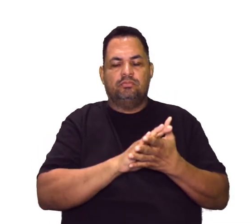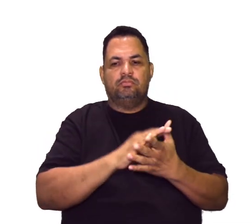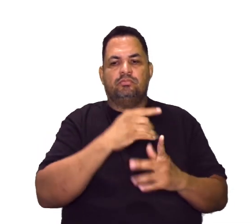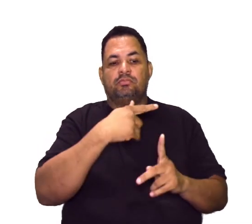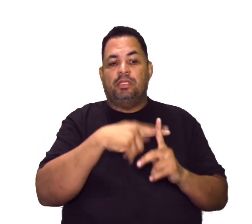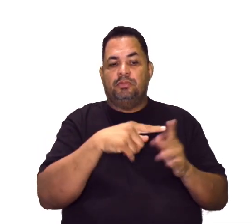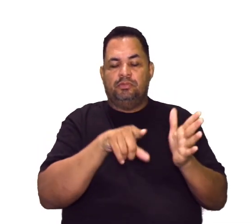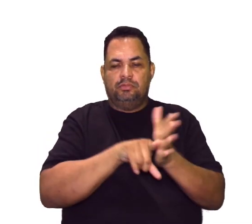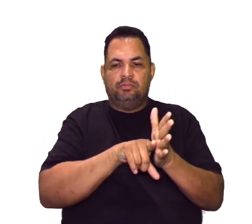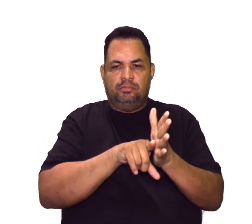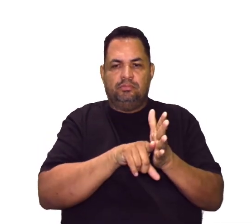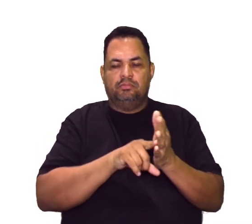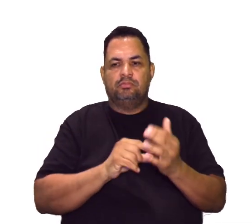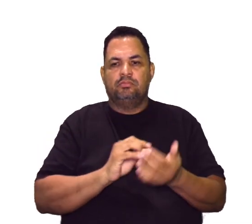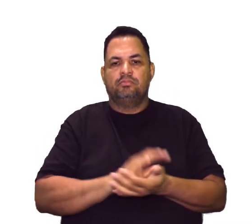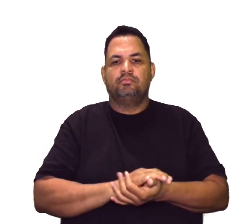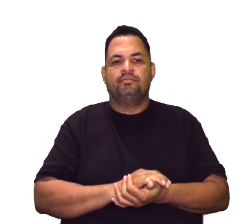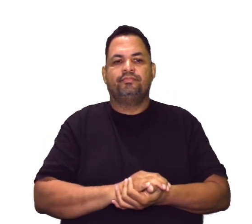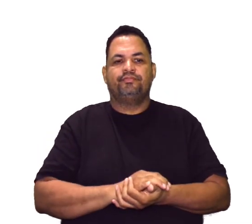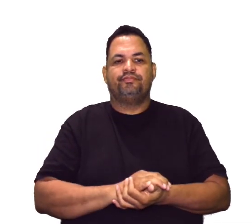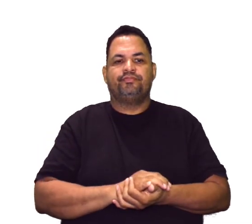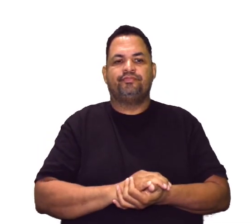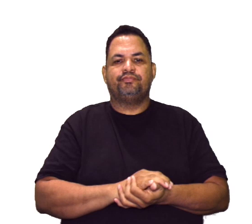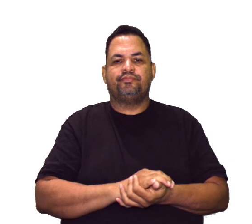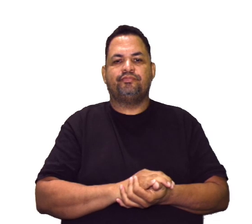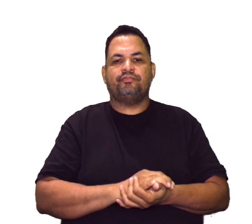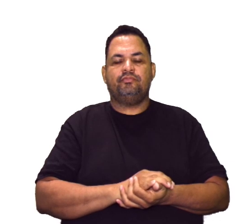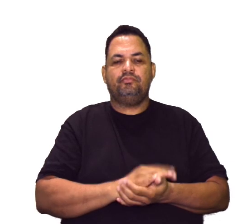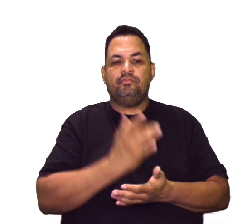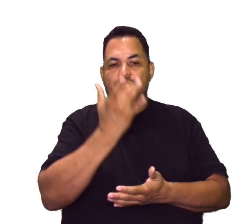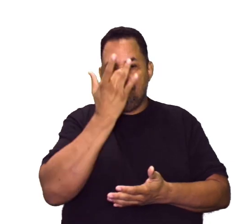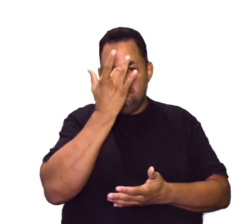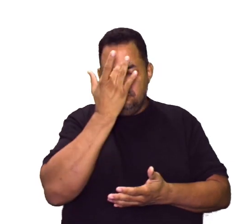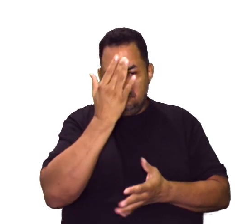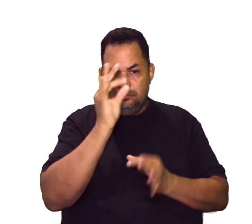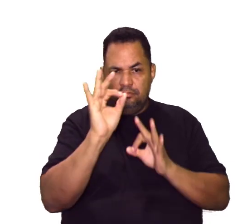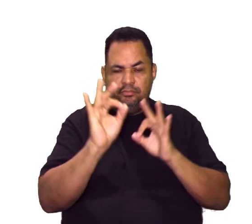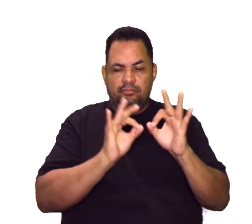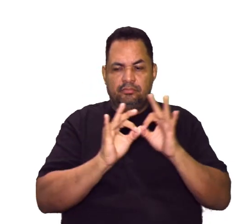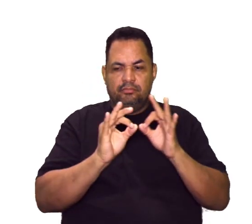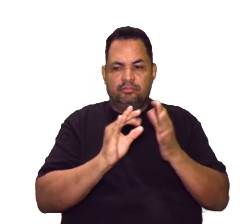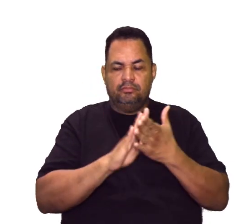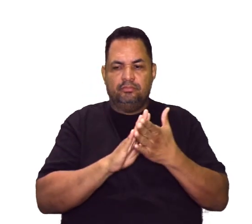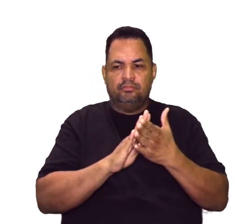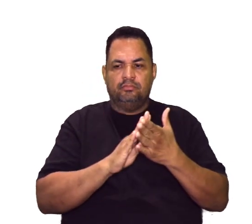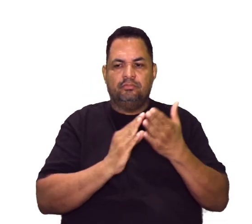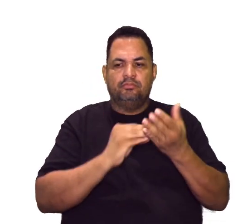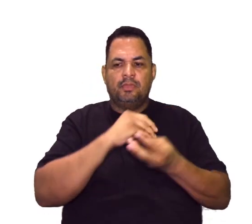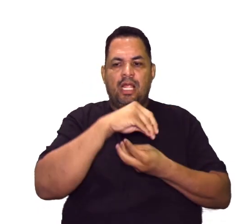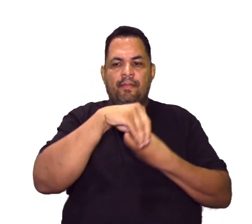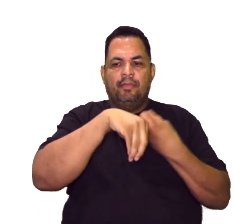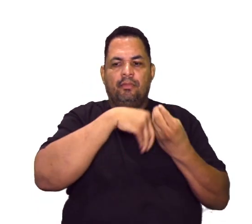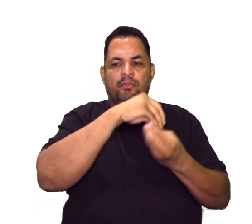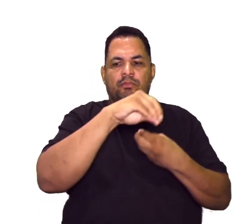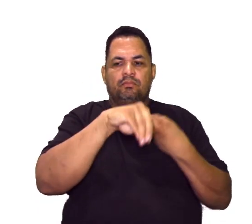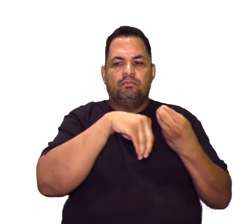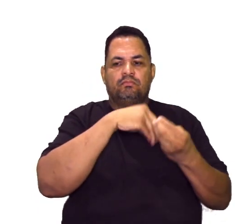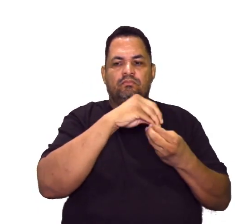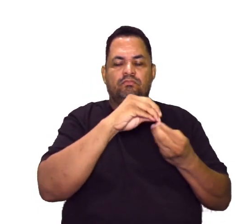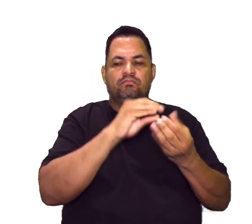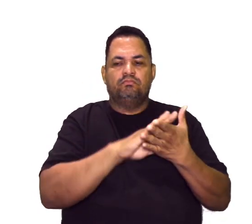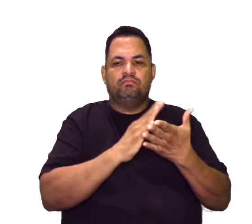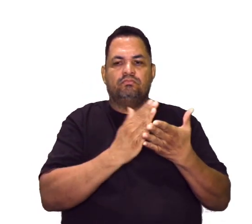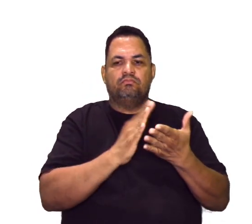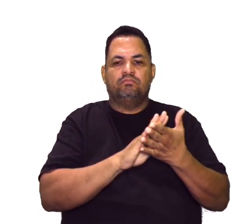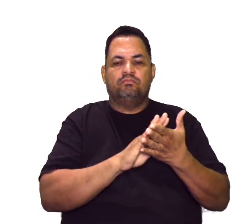polar. Tá bom? As polaridades facilitam, ok? A mistura, para